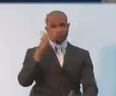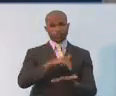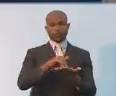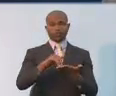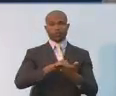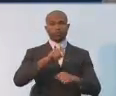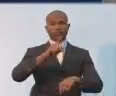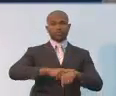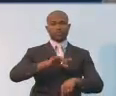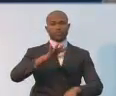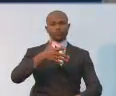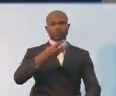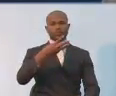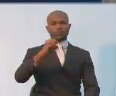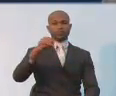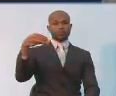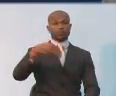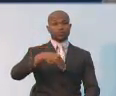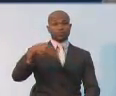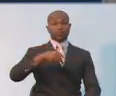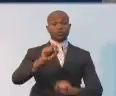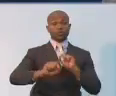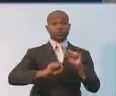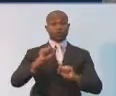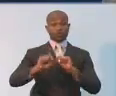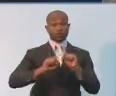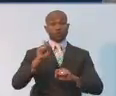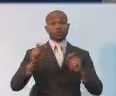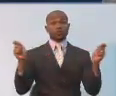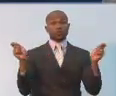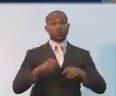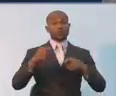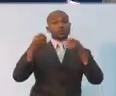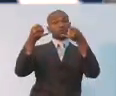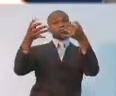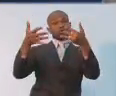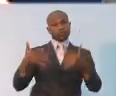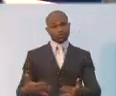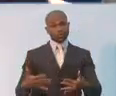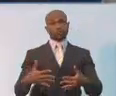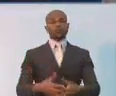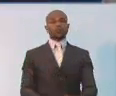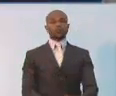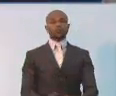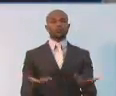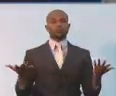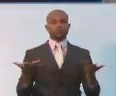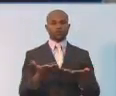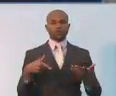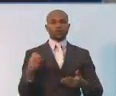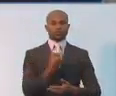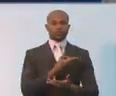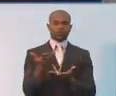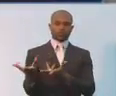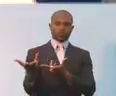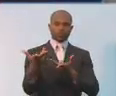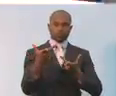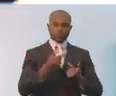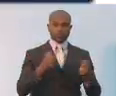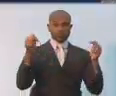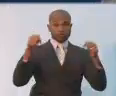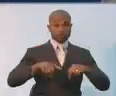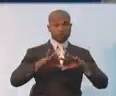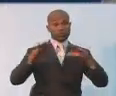prazo máximo de 30 minutos para a sua explanação. Neste momento, nós convidamos para